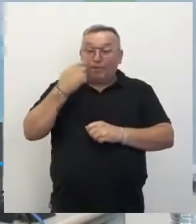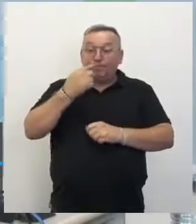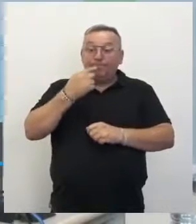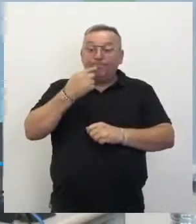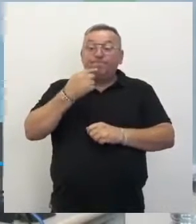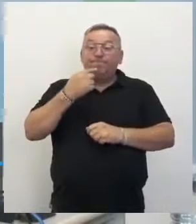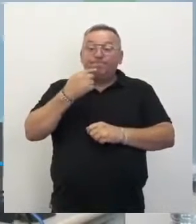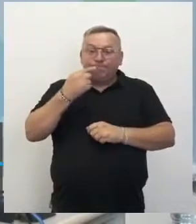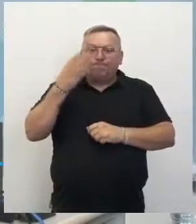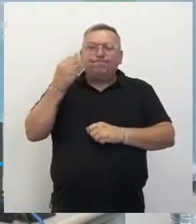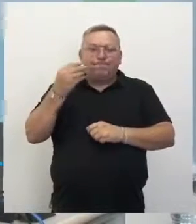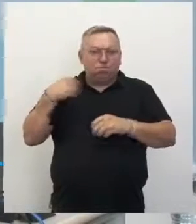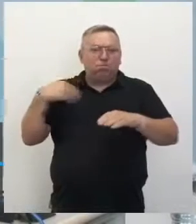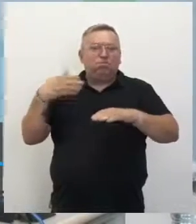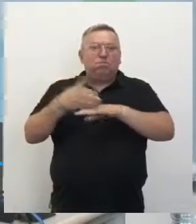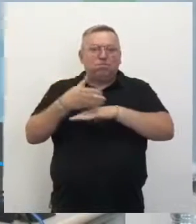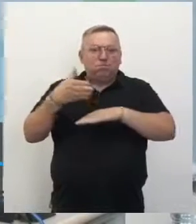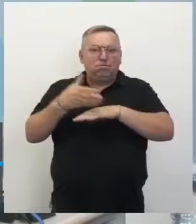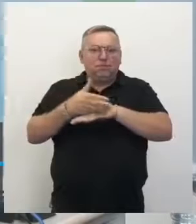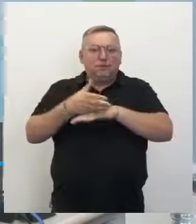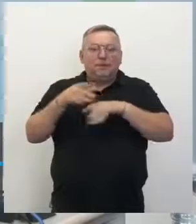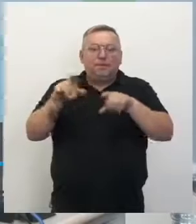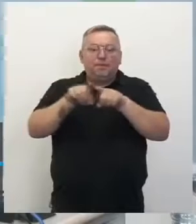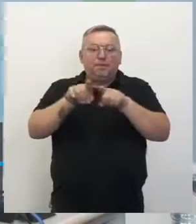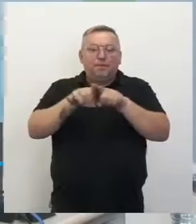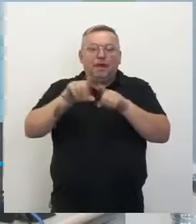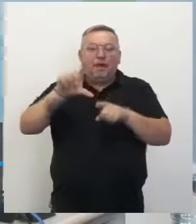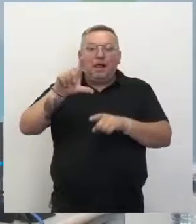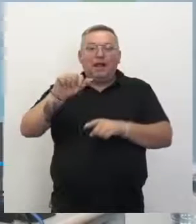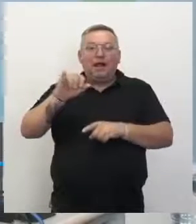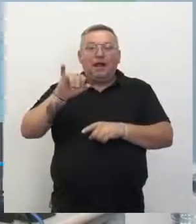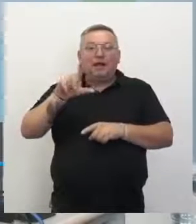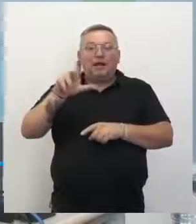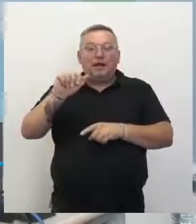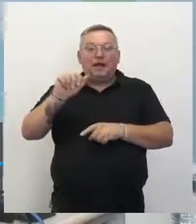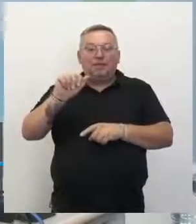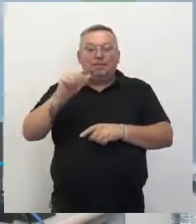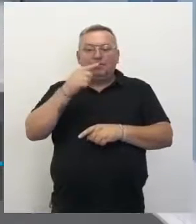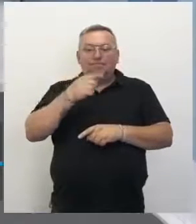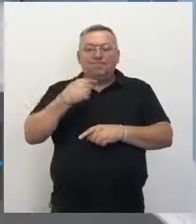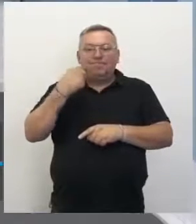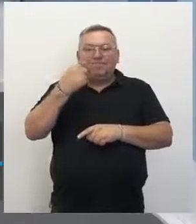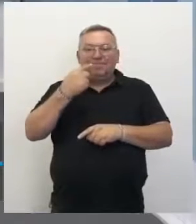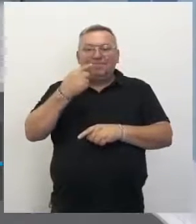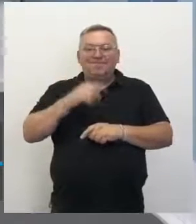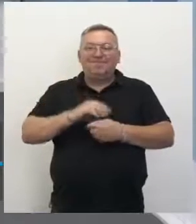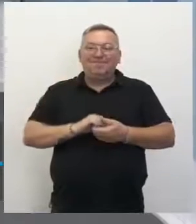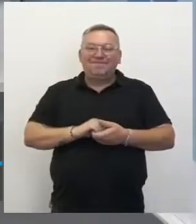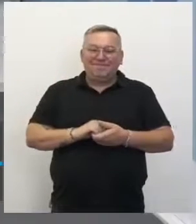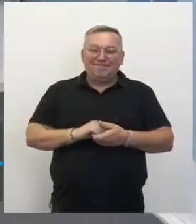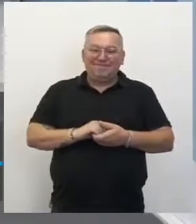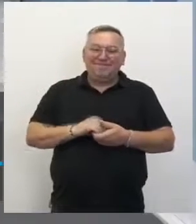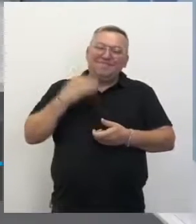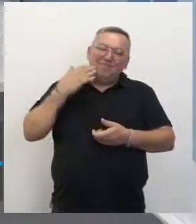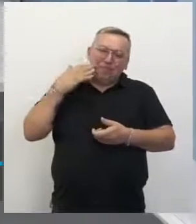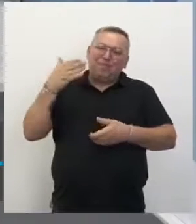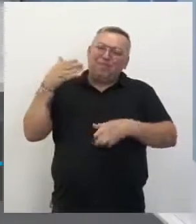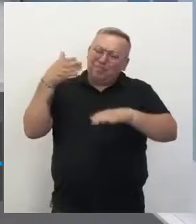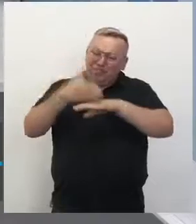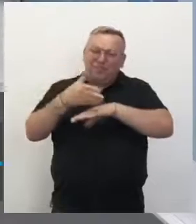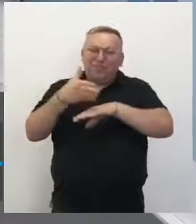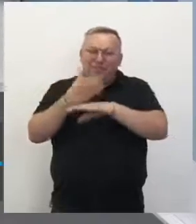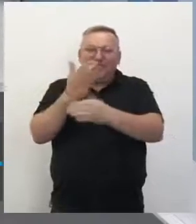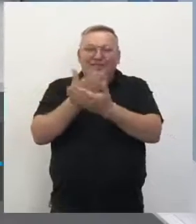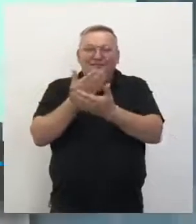são muitas as participações, inclusive da Laila. Boca. Muito bem. Então, obrigado pela participação